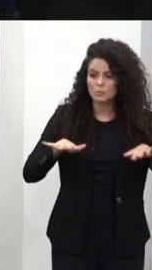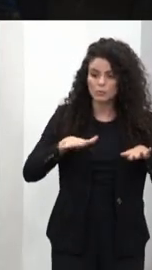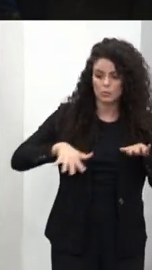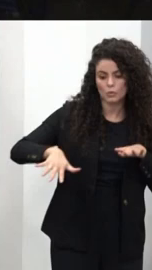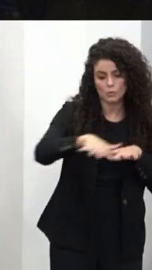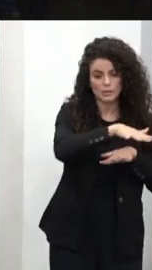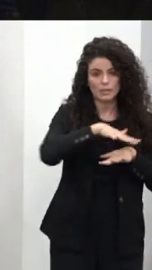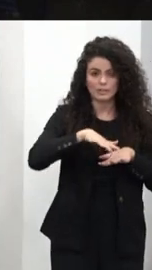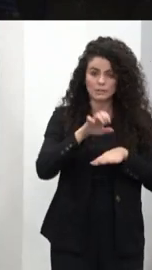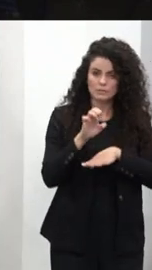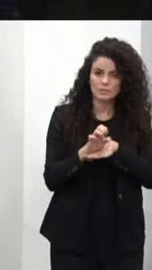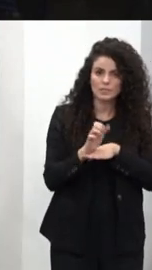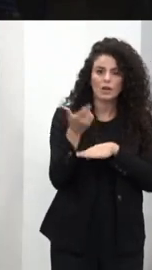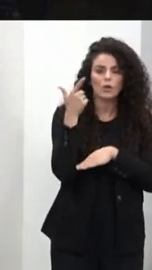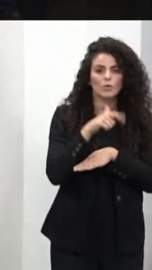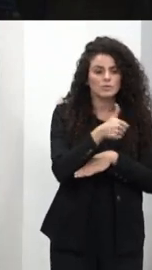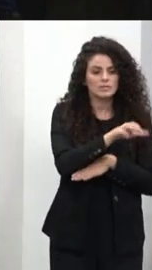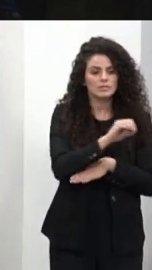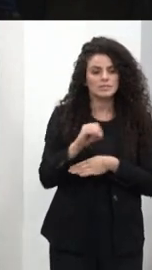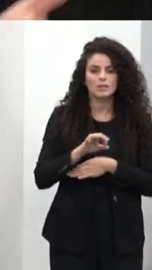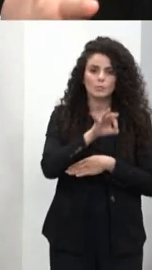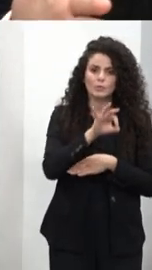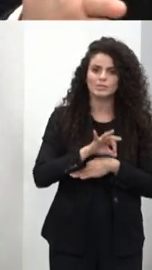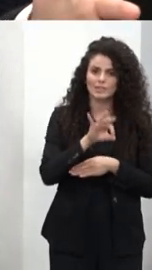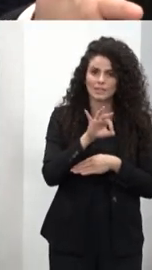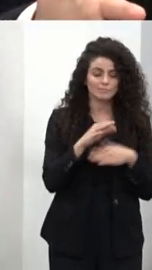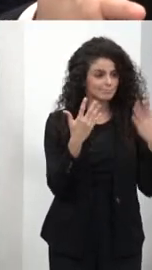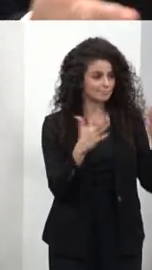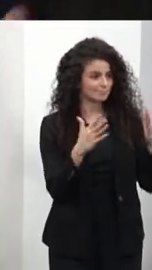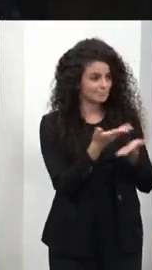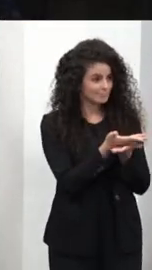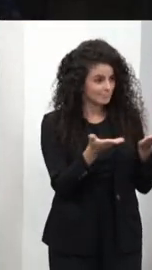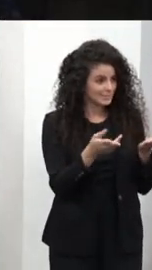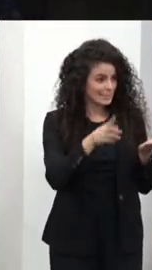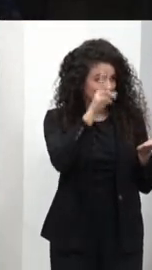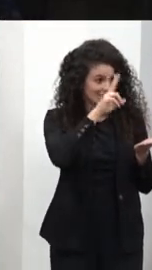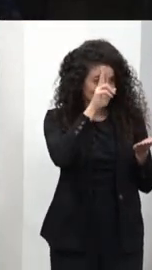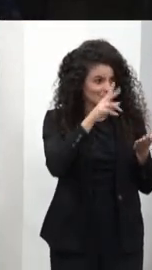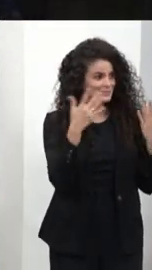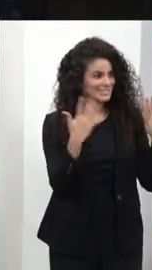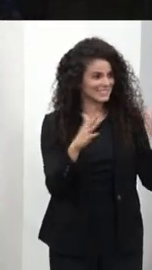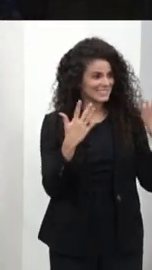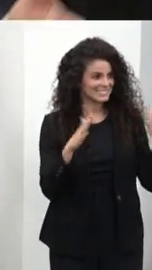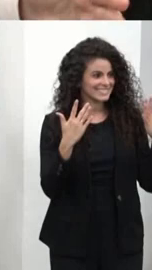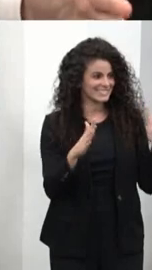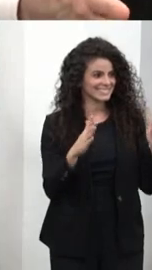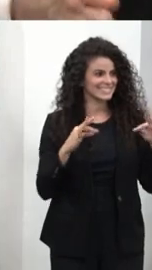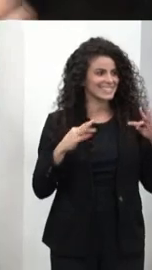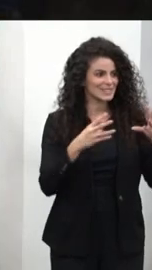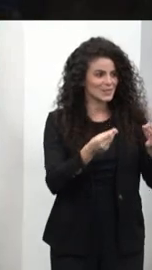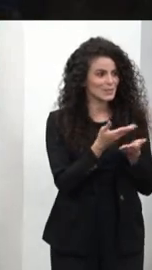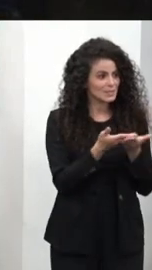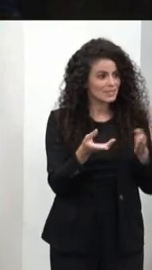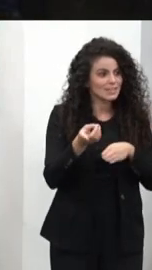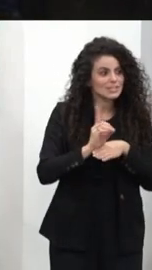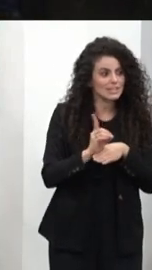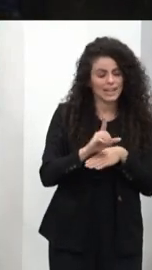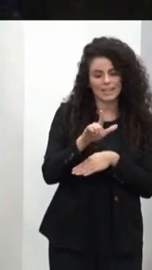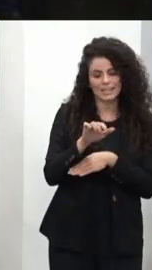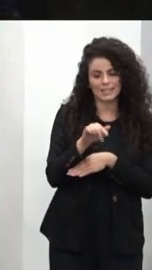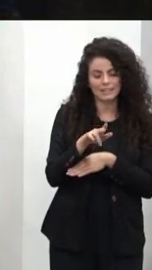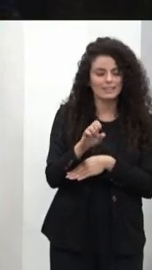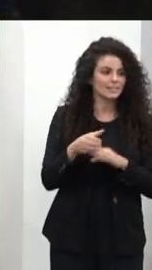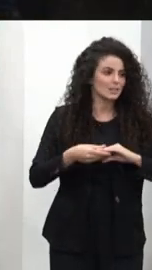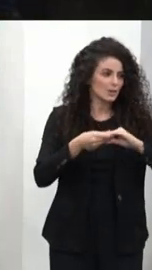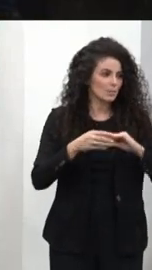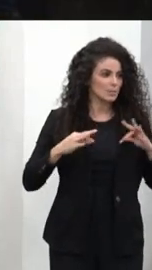então do meus parabéns a equipe da Fundação Catarinense de cultura que muita muito pouca gente lembra né então em nome aqui da diretora Liliana cumprimento todos os